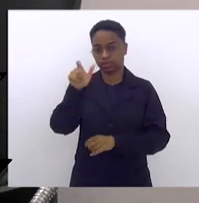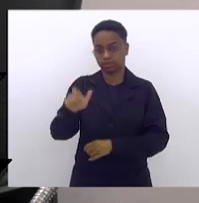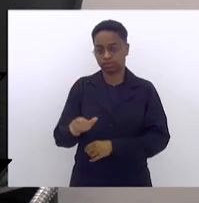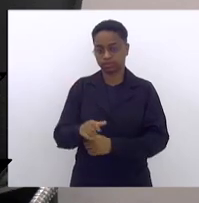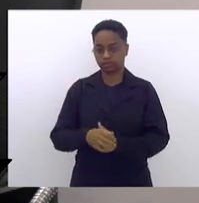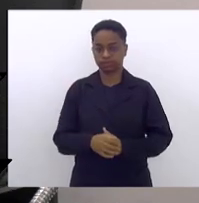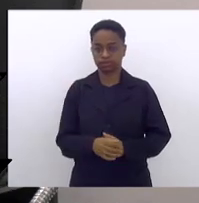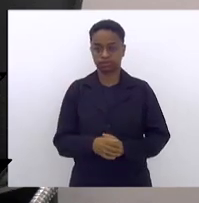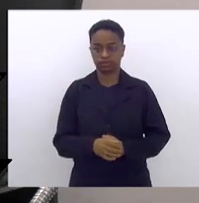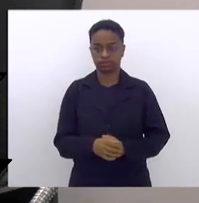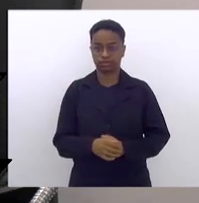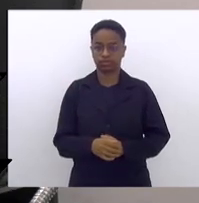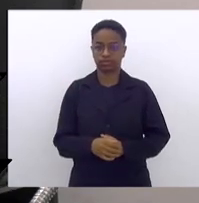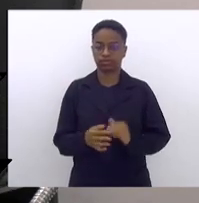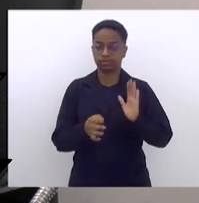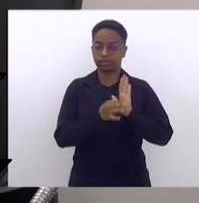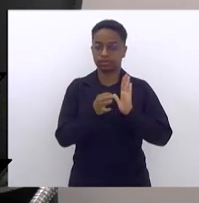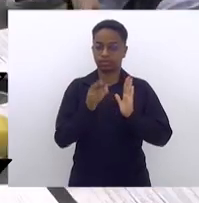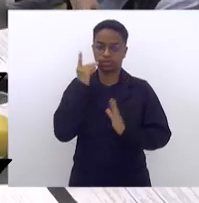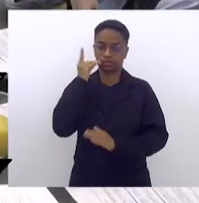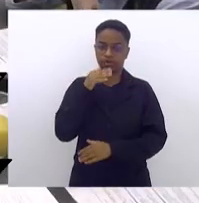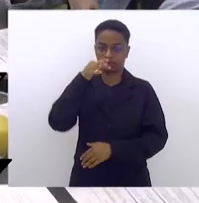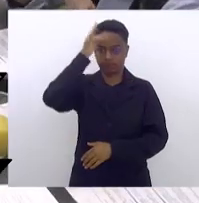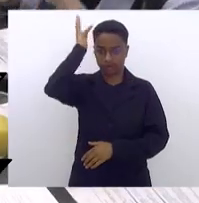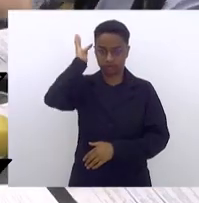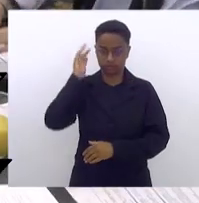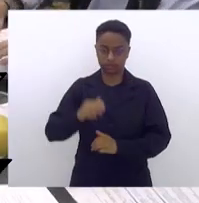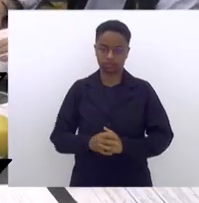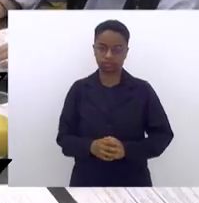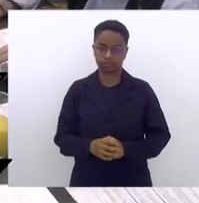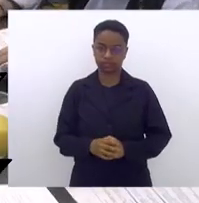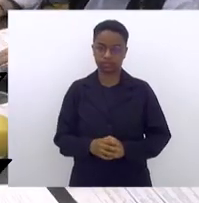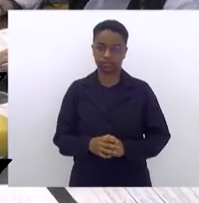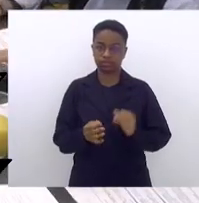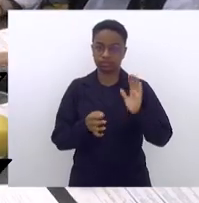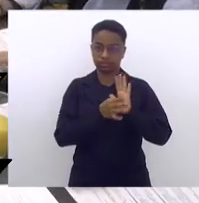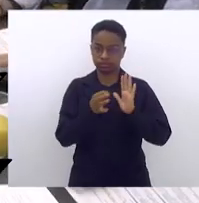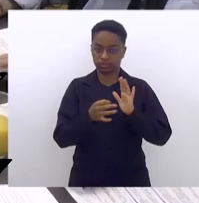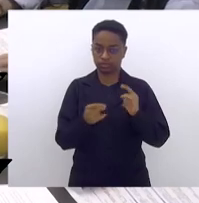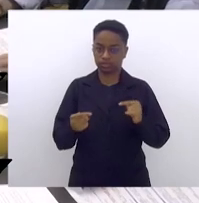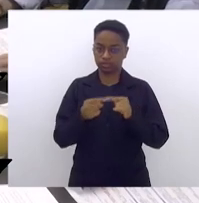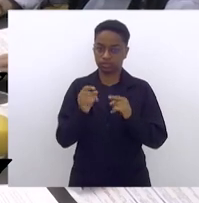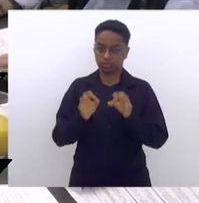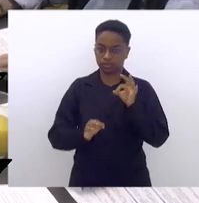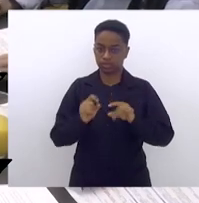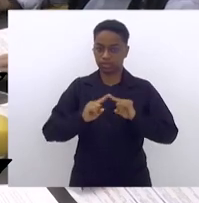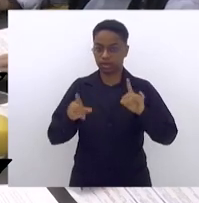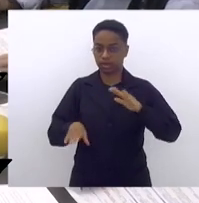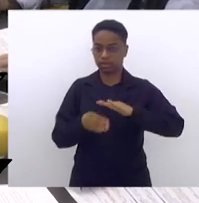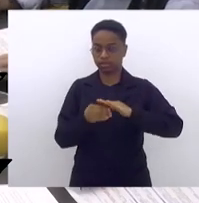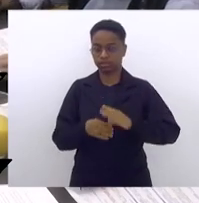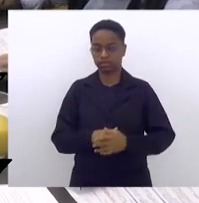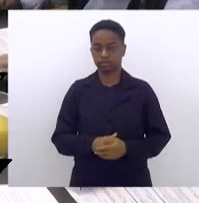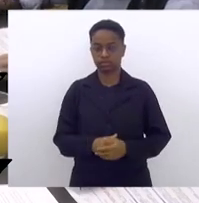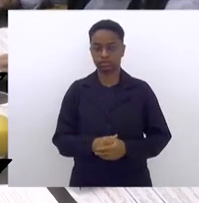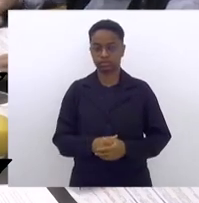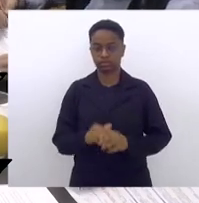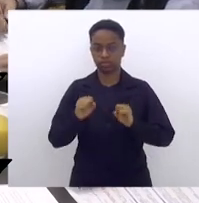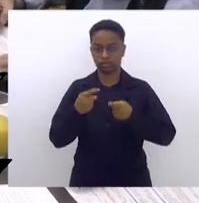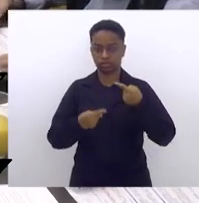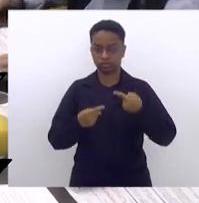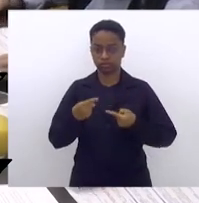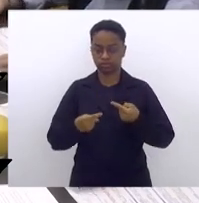portador. Para parecer, deputado Fred Pacheco. Parecer é pela juridicidade com emendas. Em